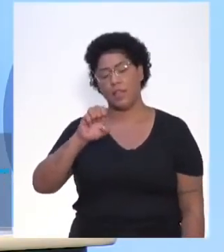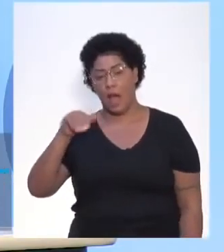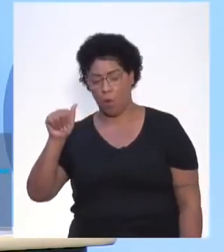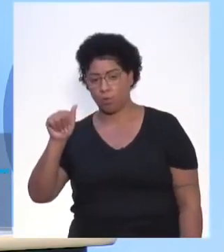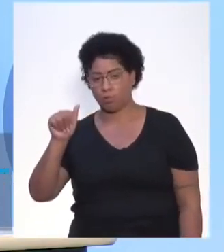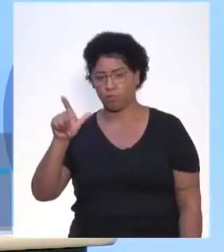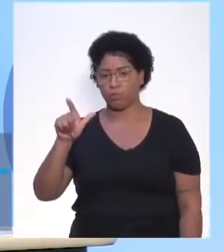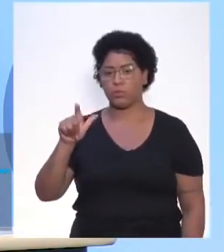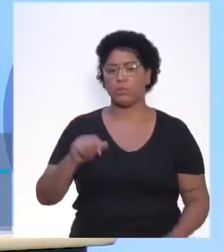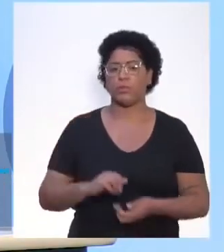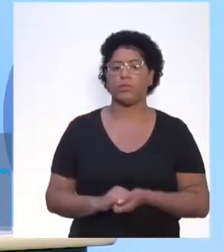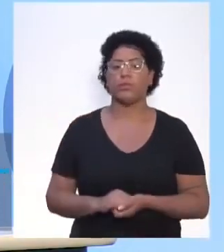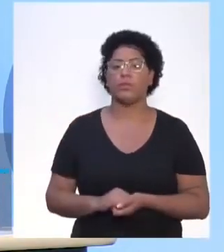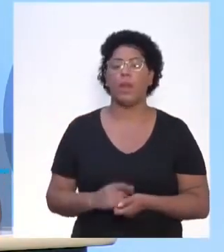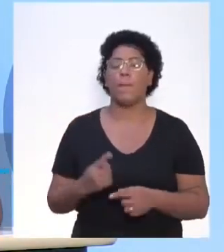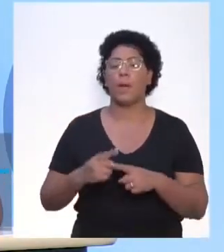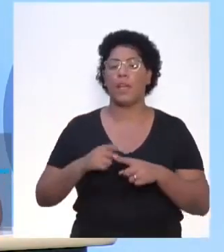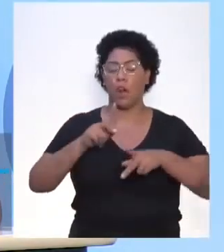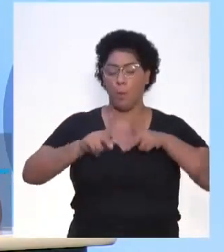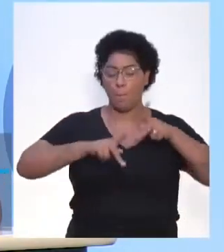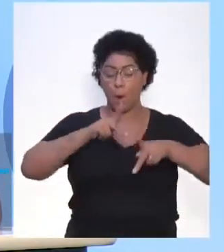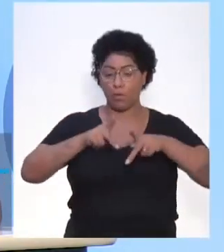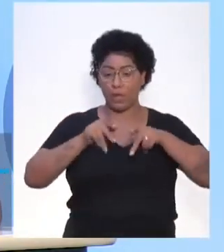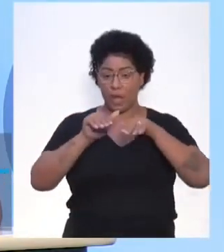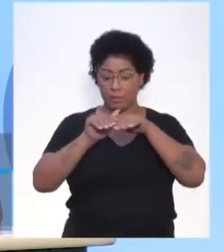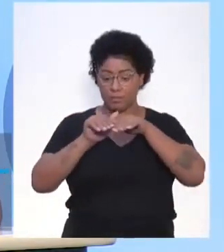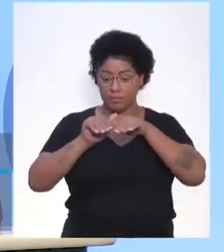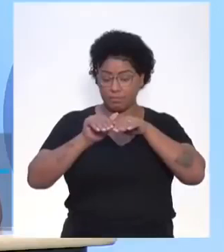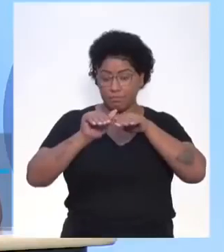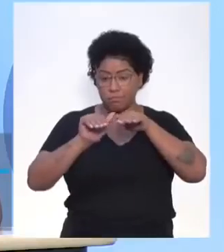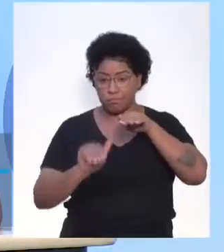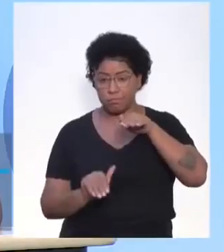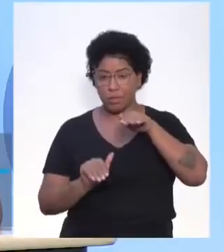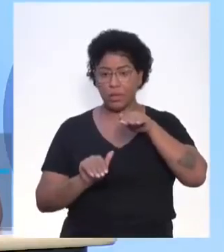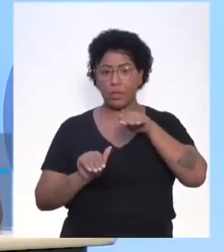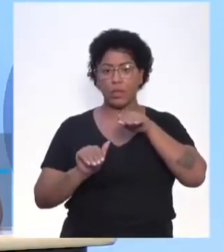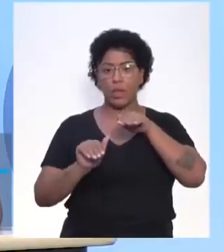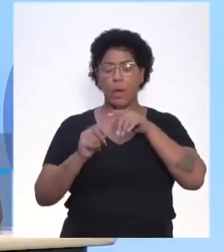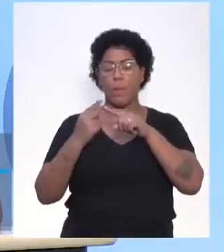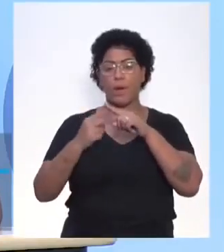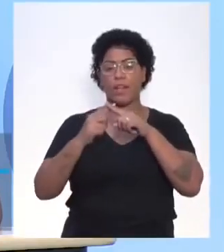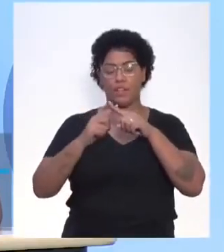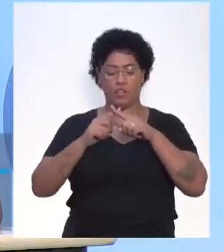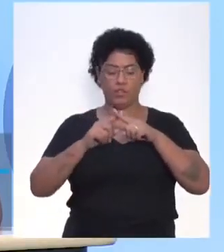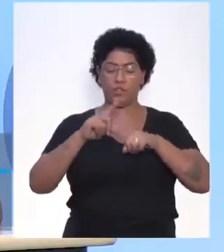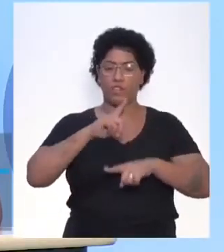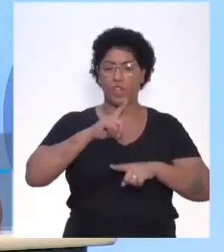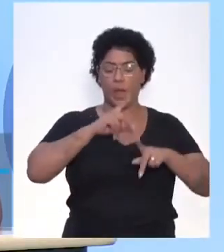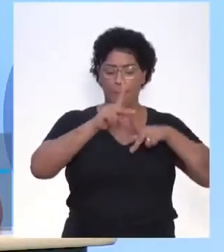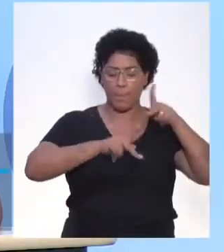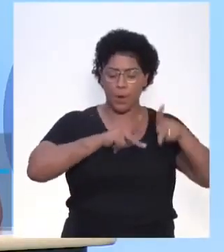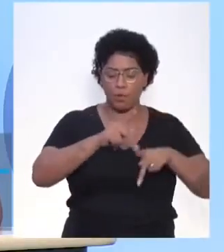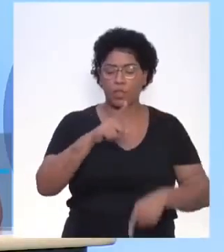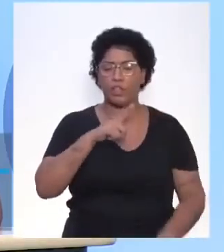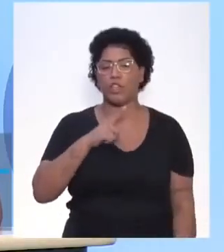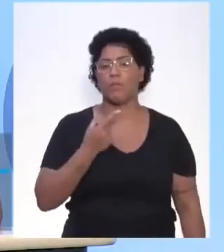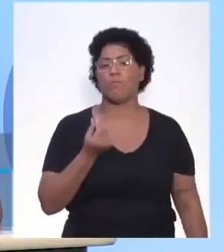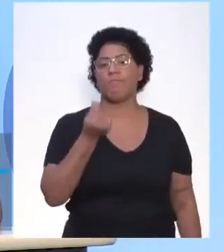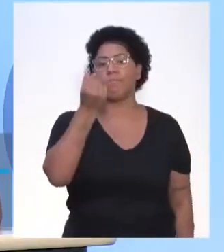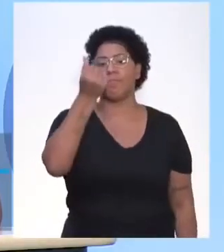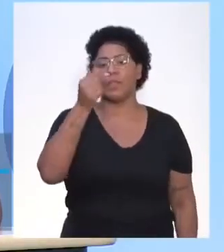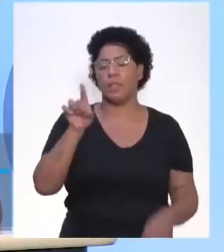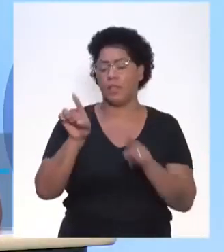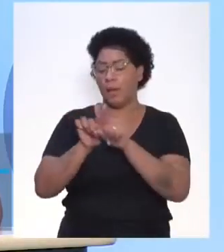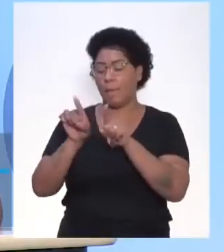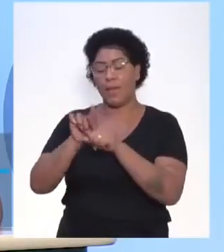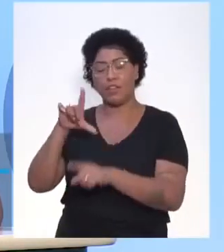e povos inferiores, como, por exemplo, o darwinismo social, eugenia, entre outras. Então, tudo